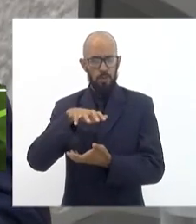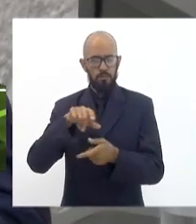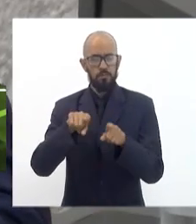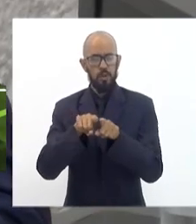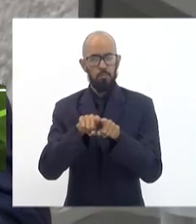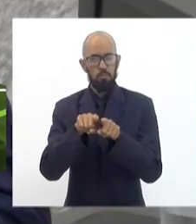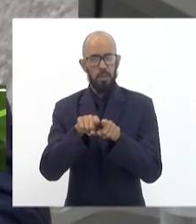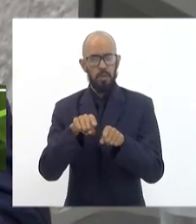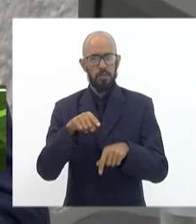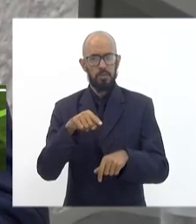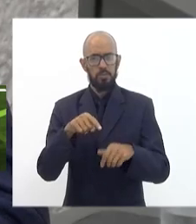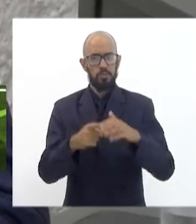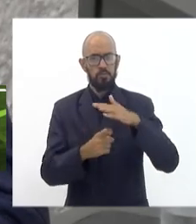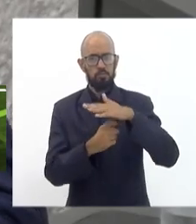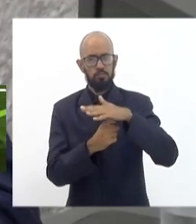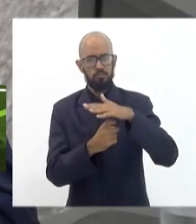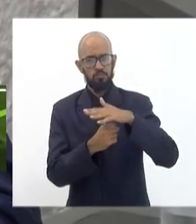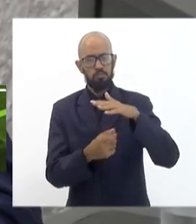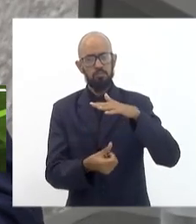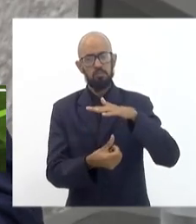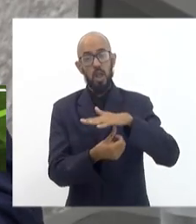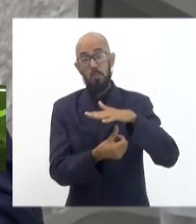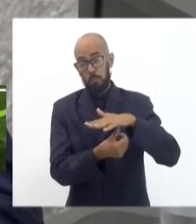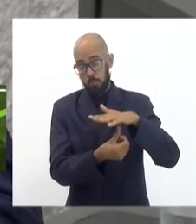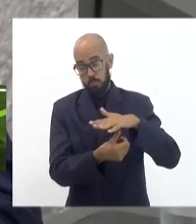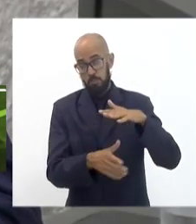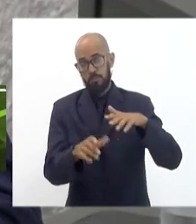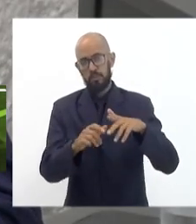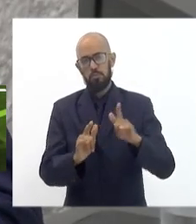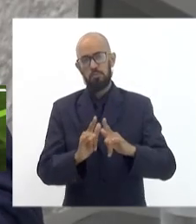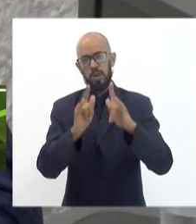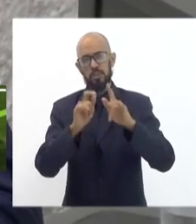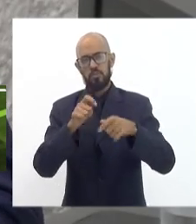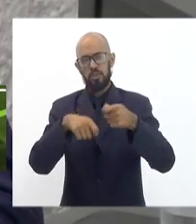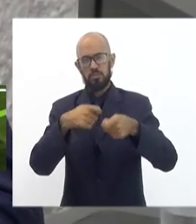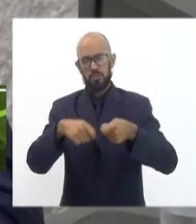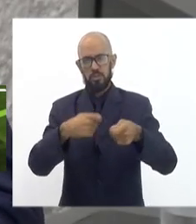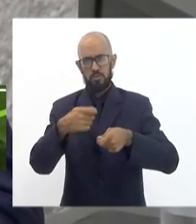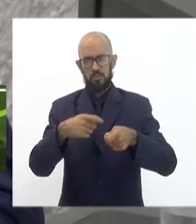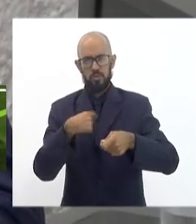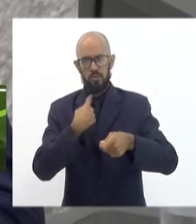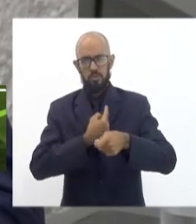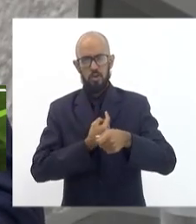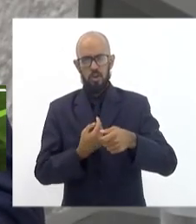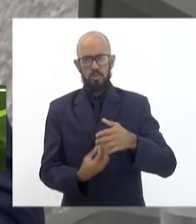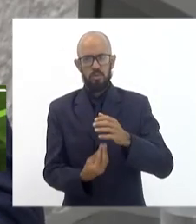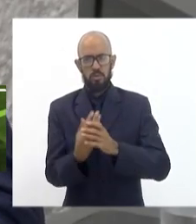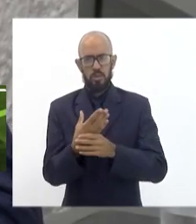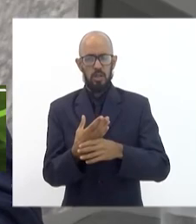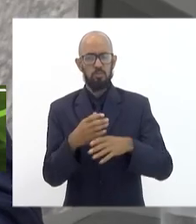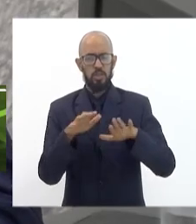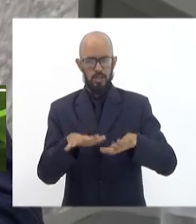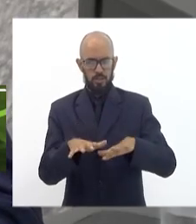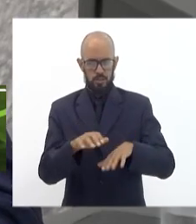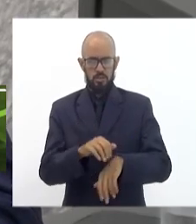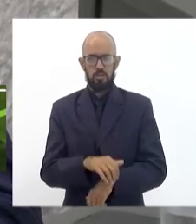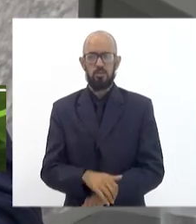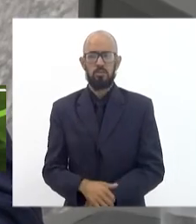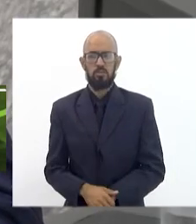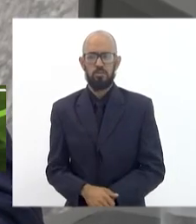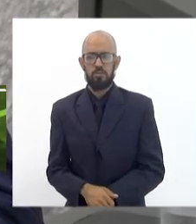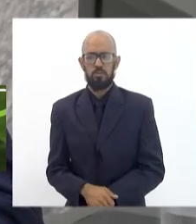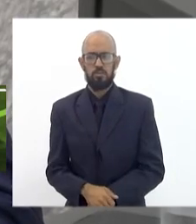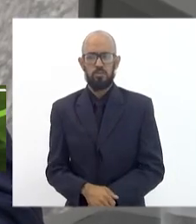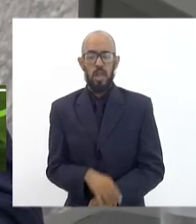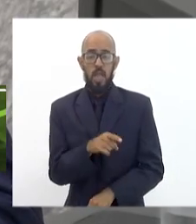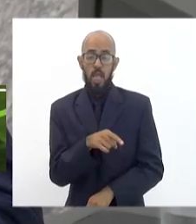saúde reforma de prédios administrativos então nós definimos que a emop ficaria